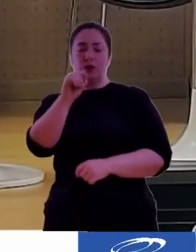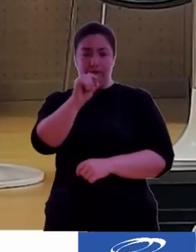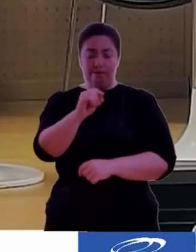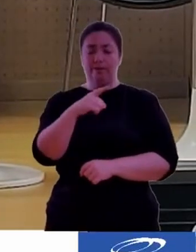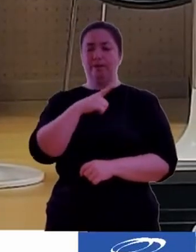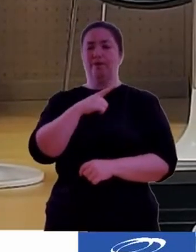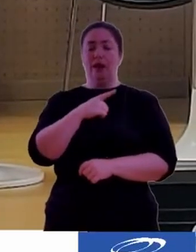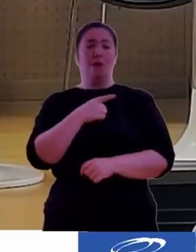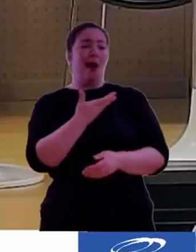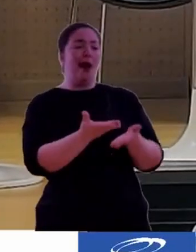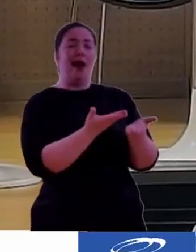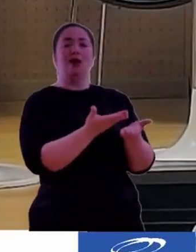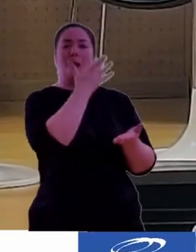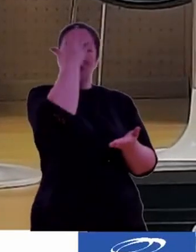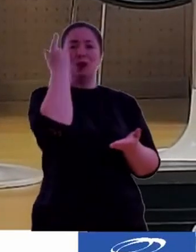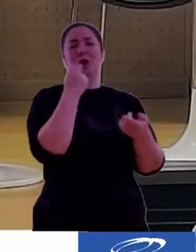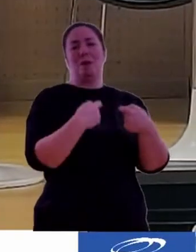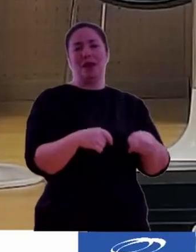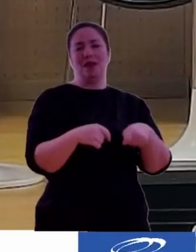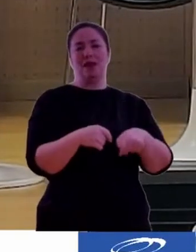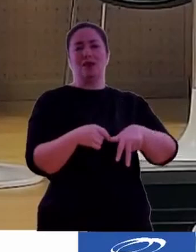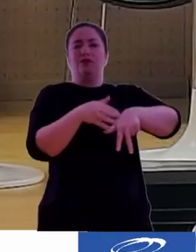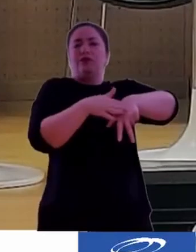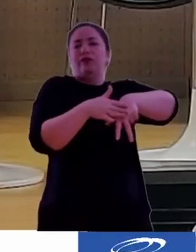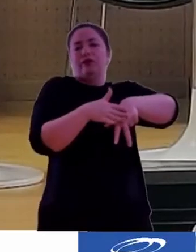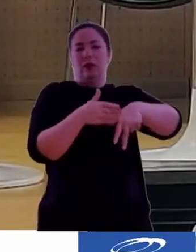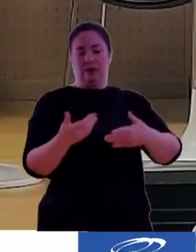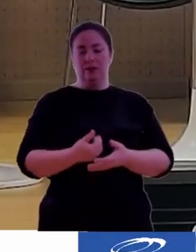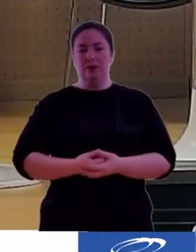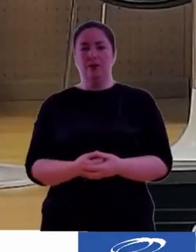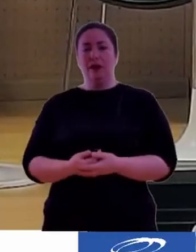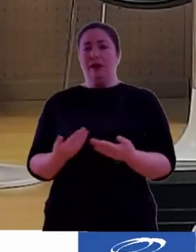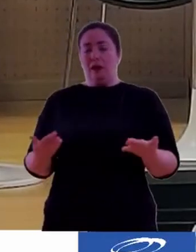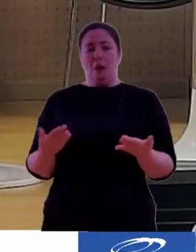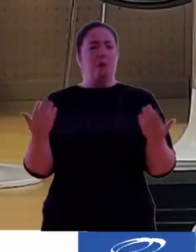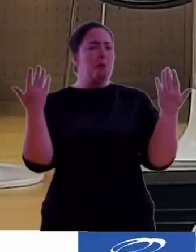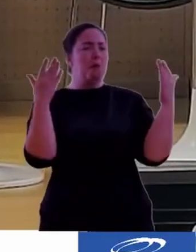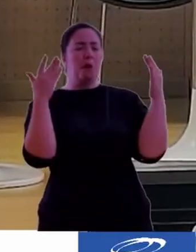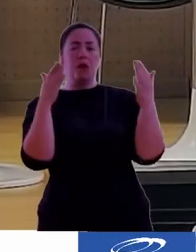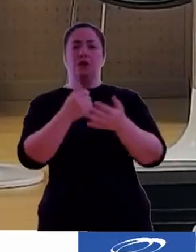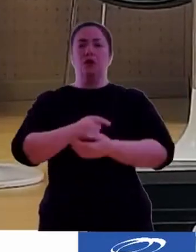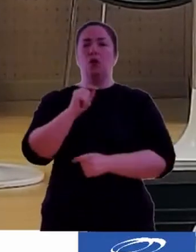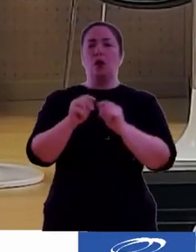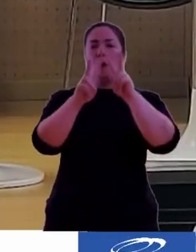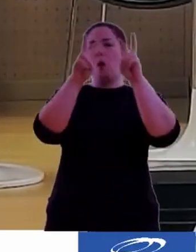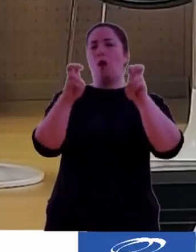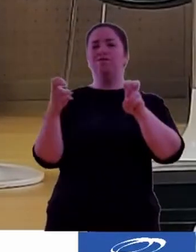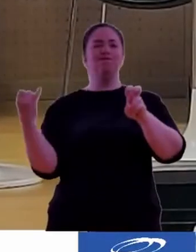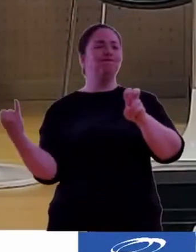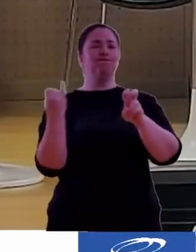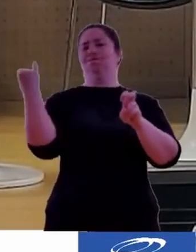Então, muita felicidade essa mudança de chave aí, essa importância dada à infecção, que a ortopedia agora abriu os olhos para esse tema tão importante. Bom